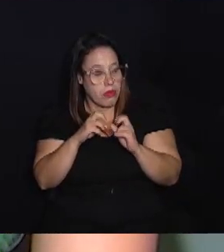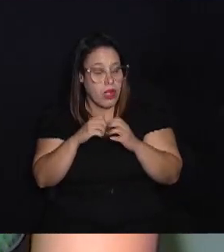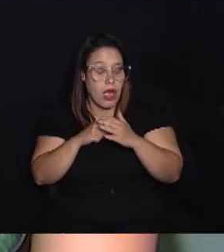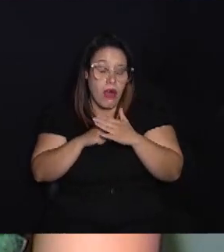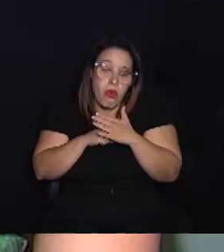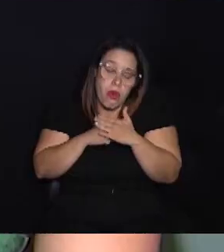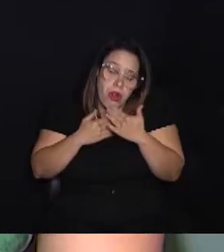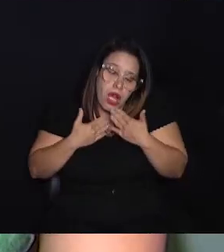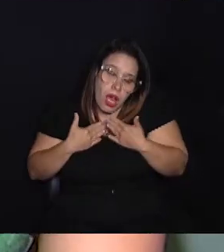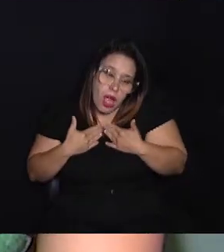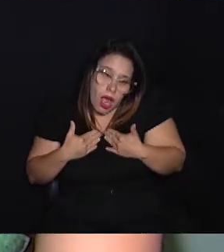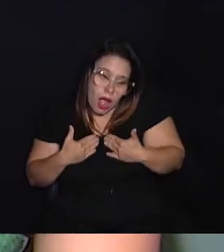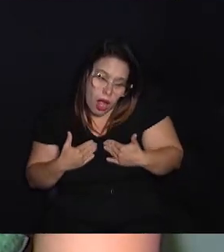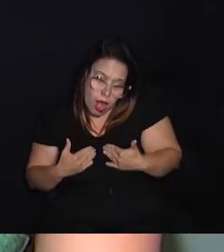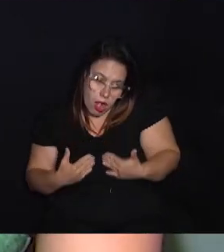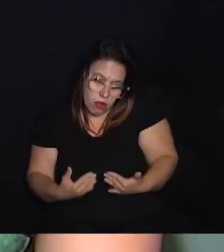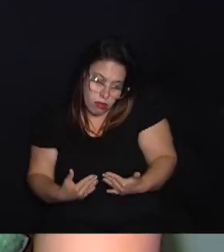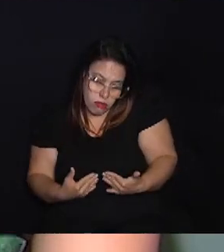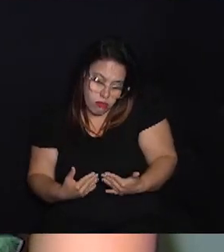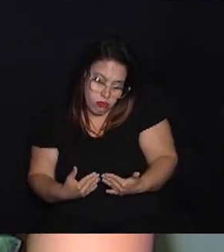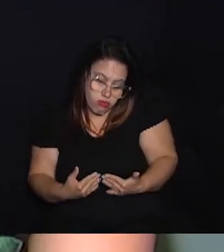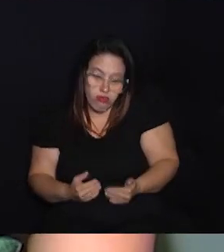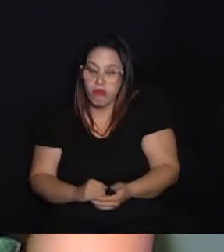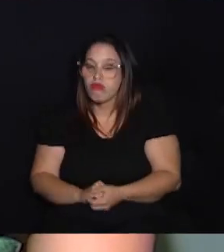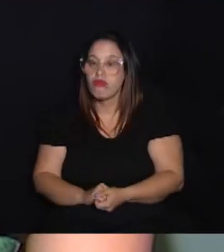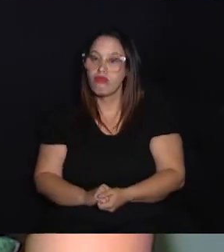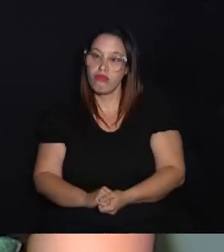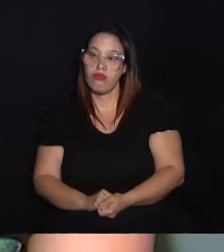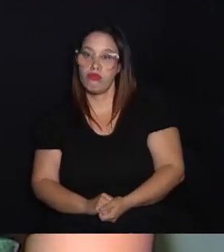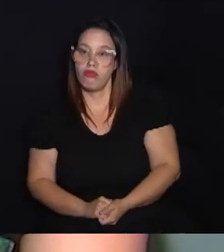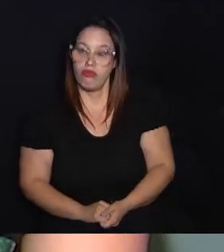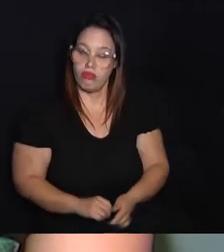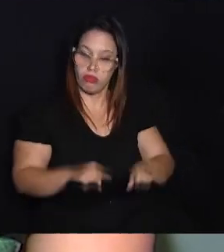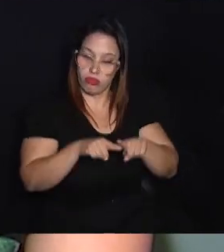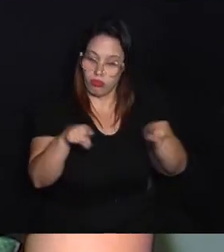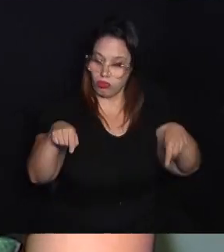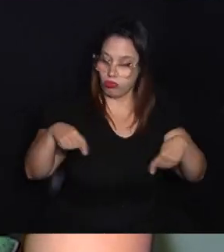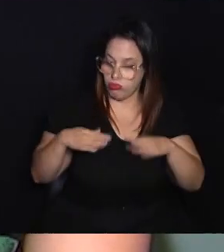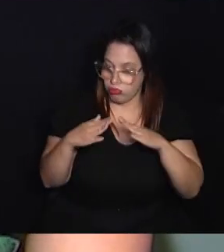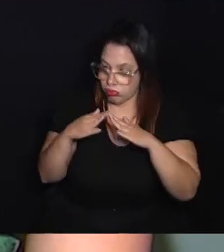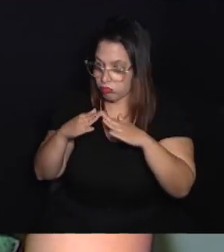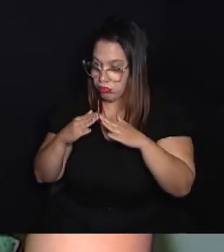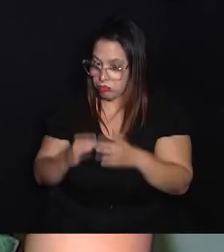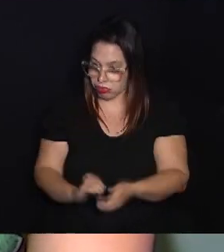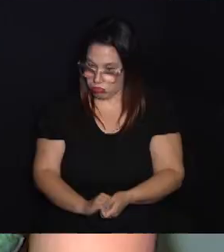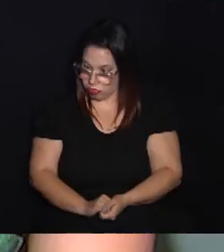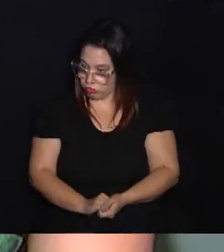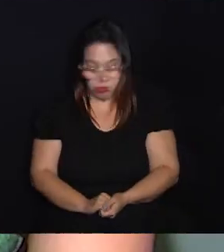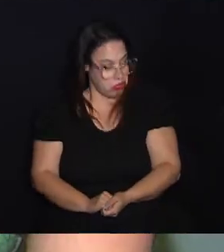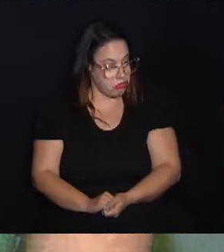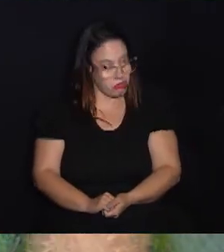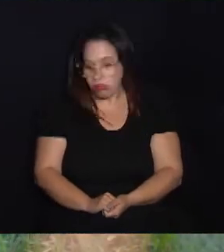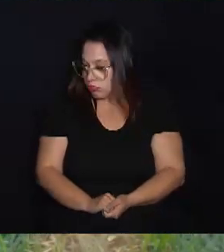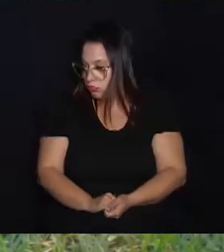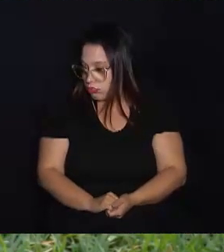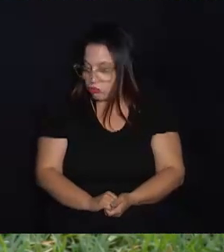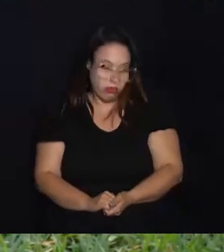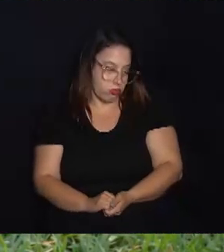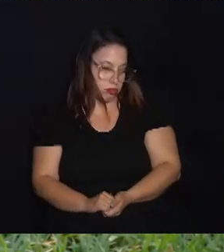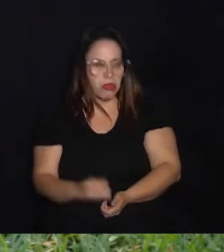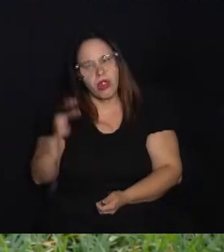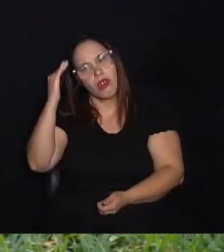né? Um animal que era ele ficava muito integrado ali dentro da próprio ambiente onde eles eram criados, né? E aí foi se